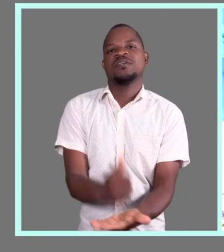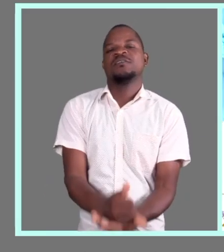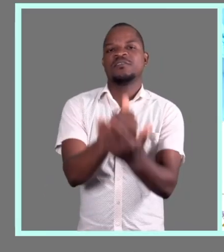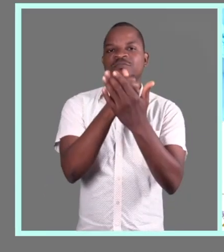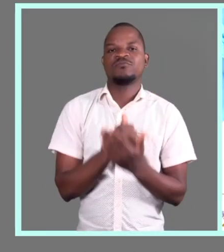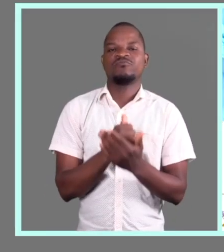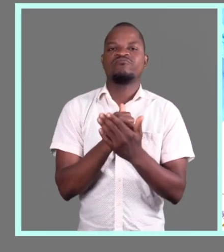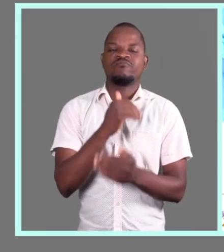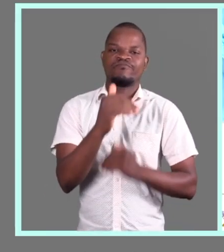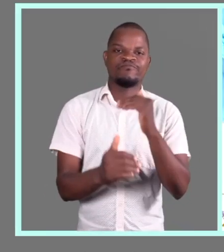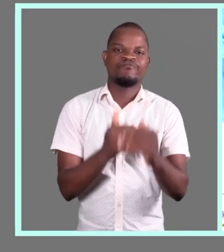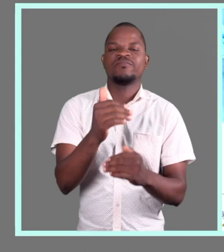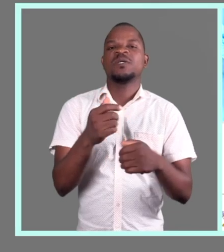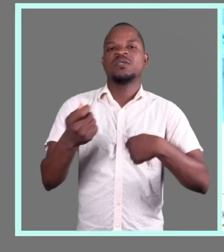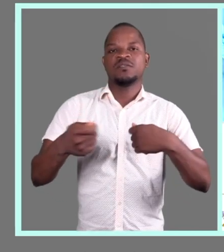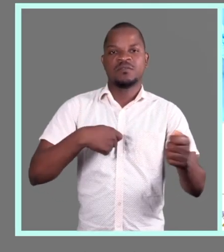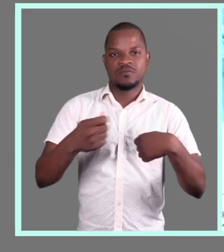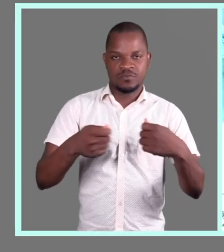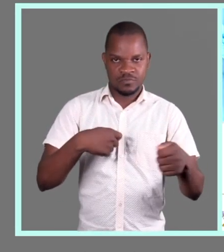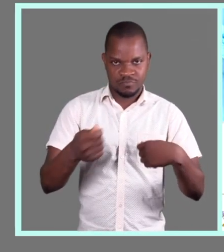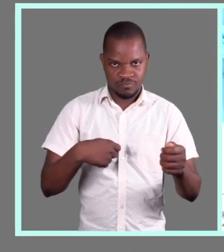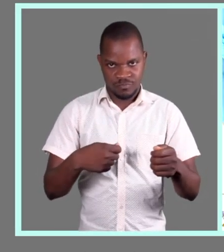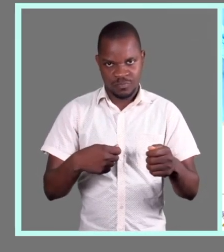para o desenvolvimento do meu negócio.